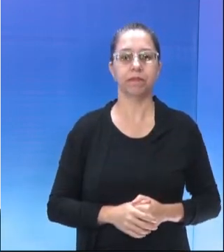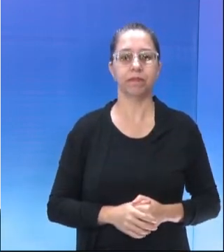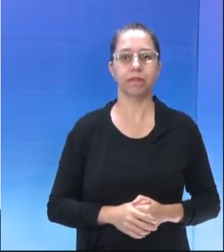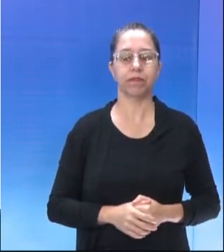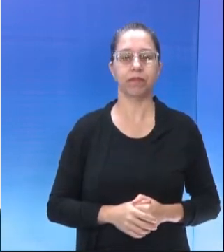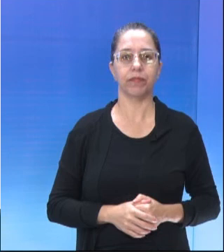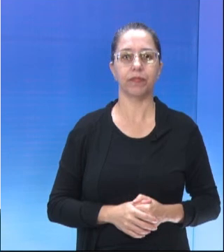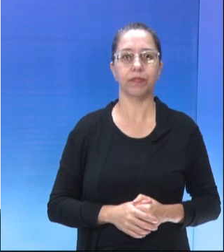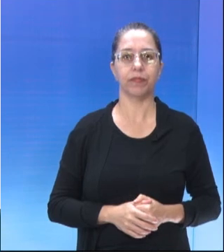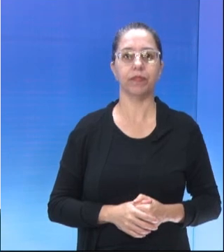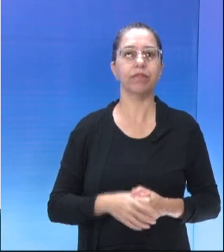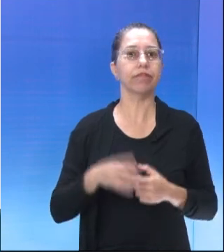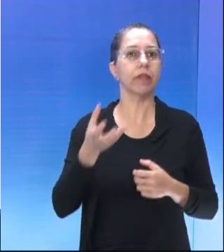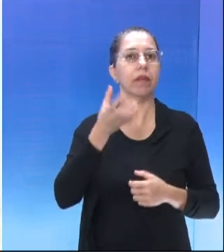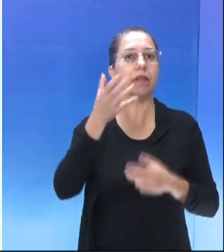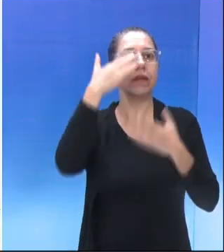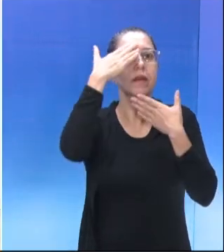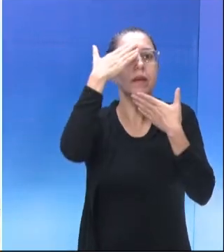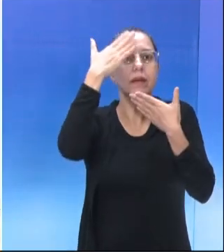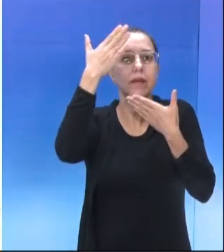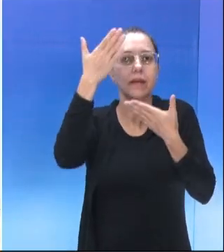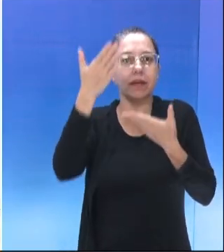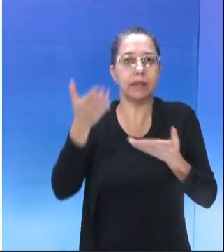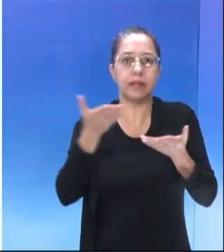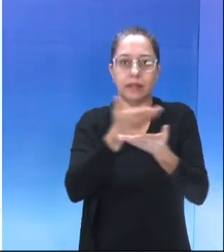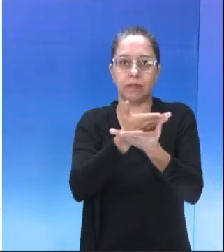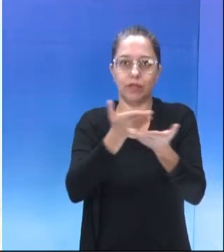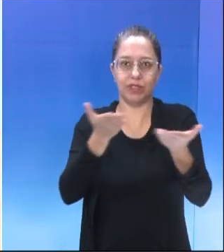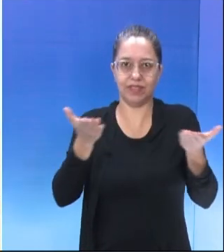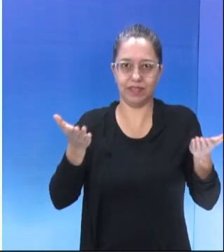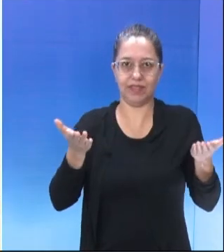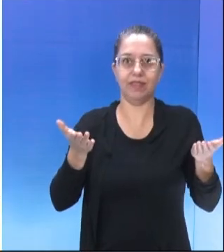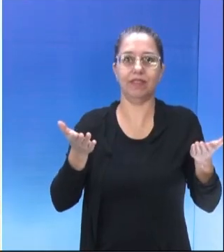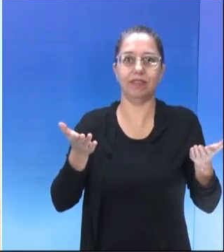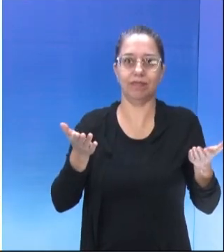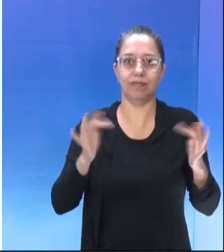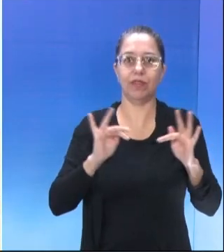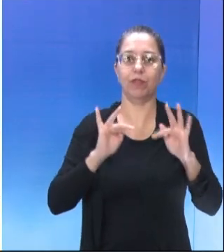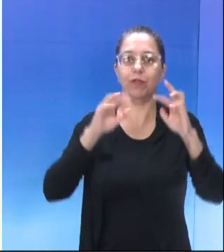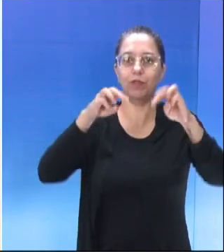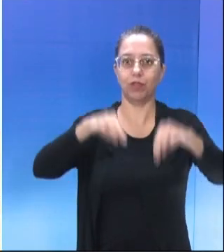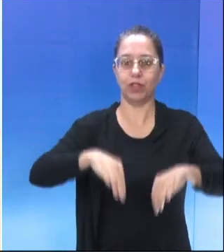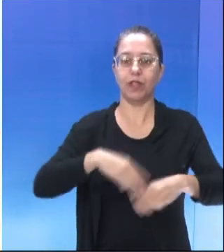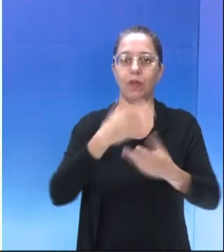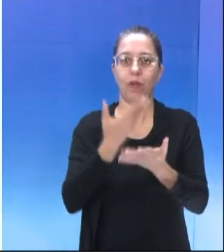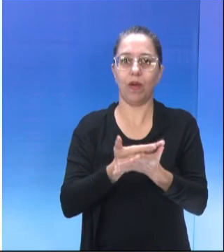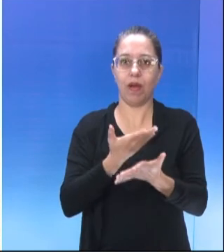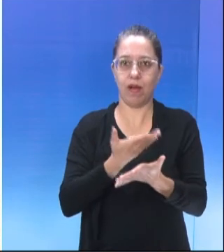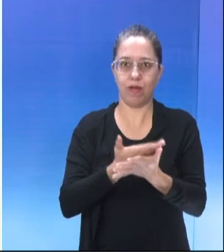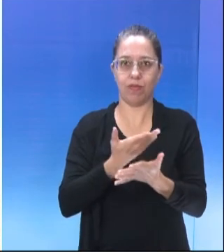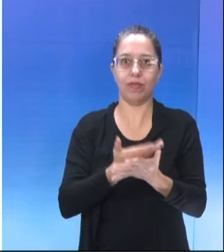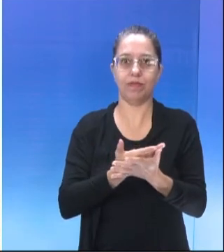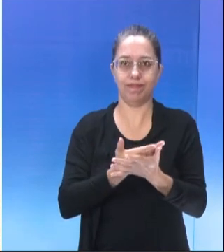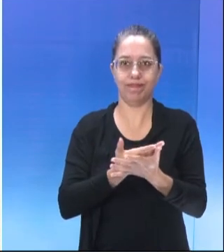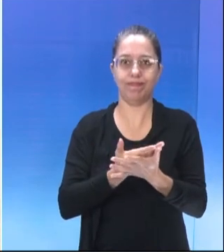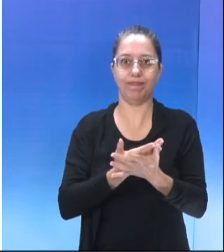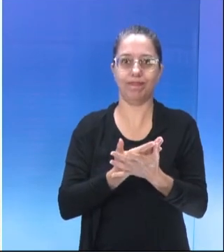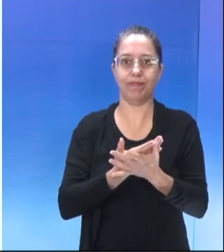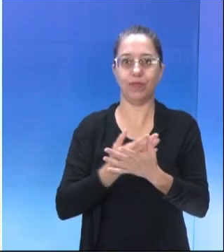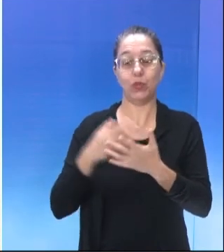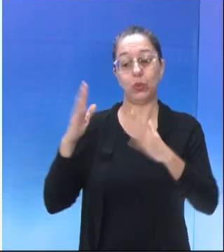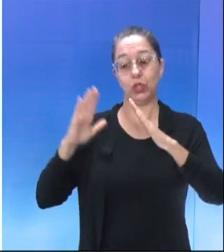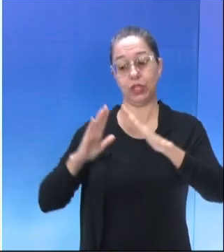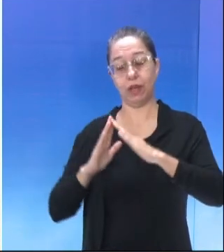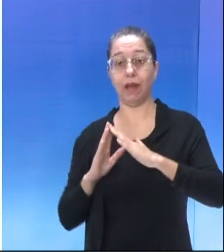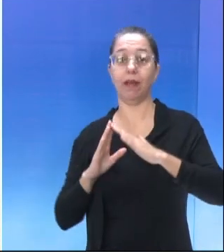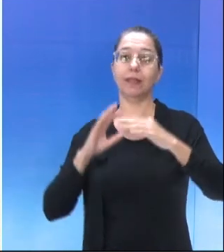seguinte, quero aqui agradecer mais uma vez, estamos chegando ao final de mais uma aula do programa Tô de Casa